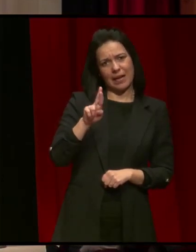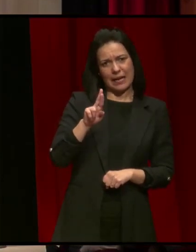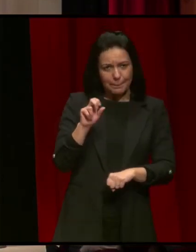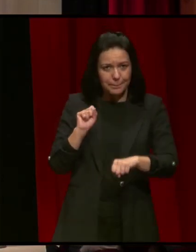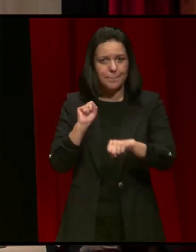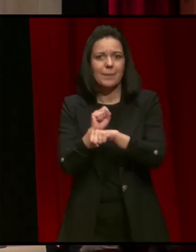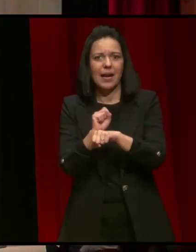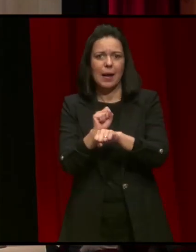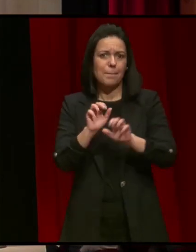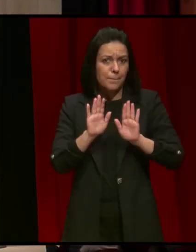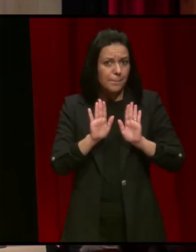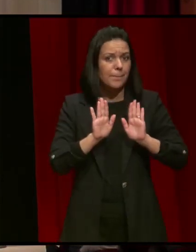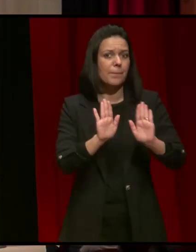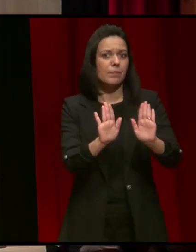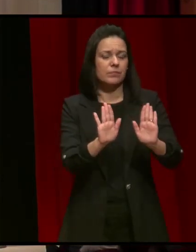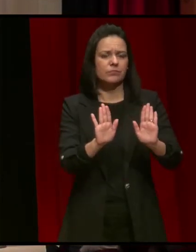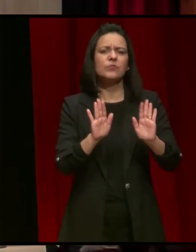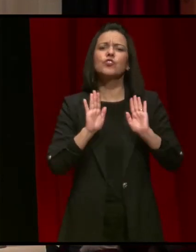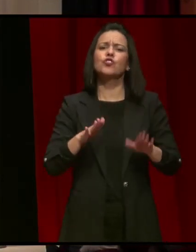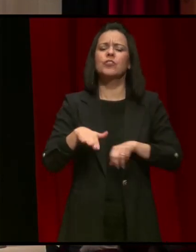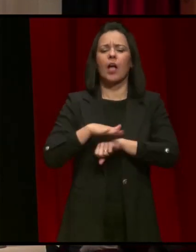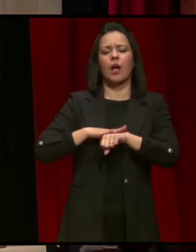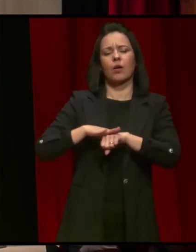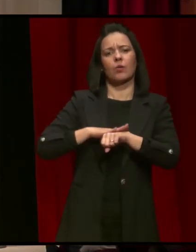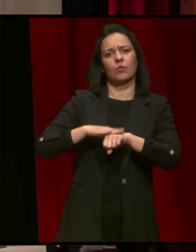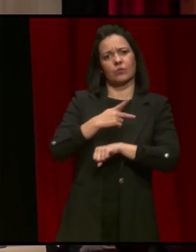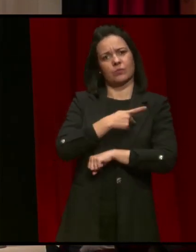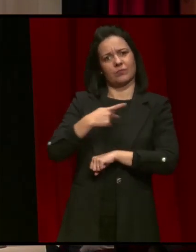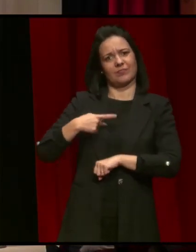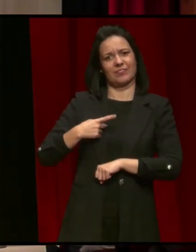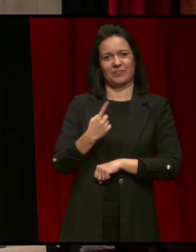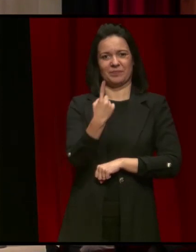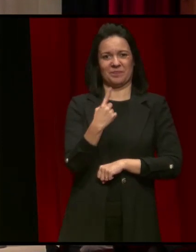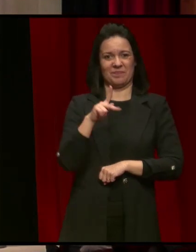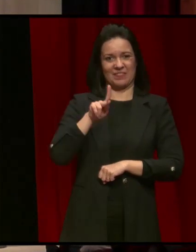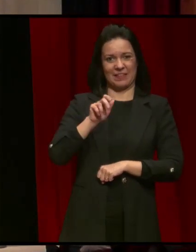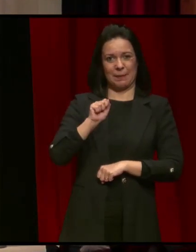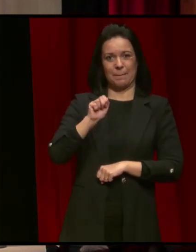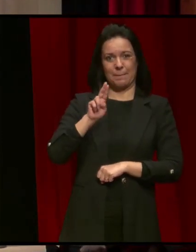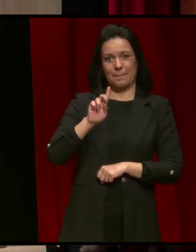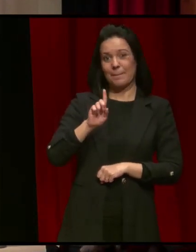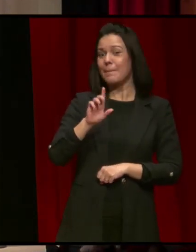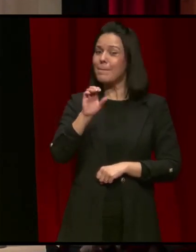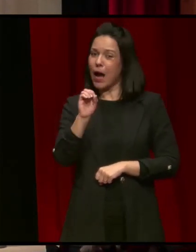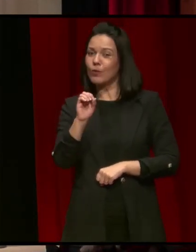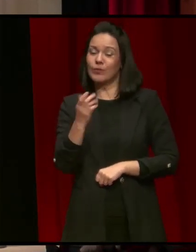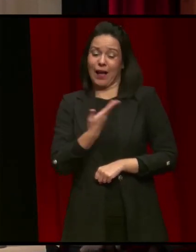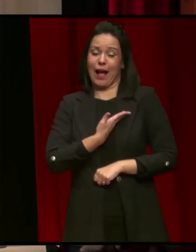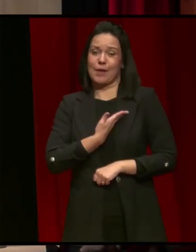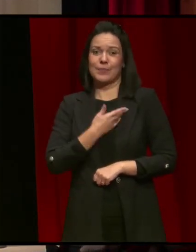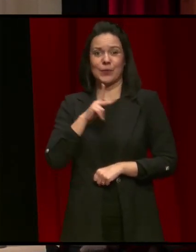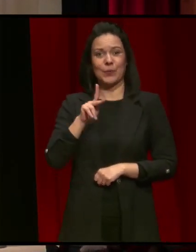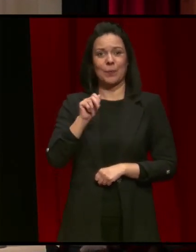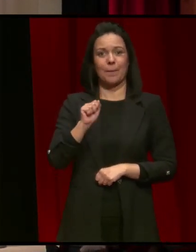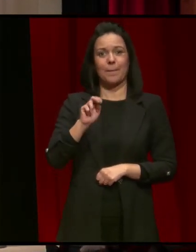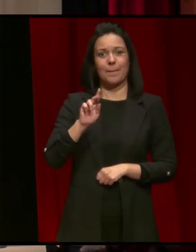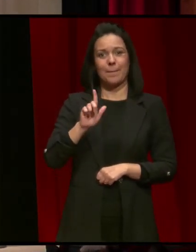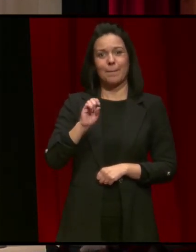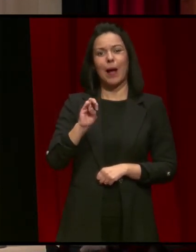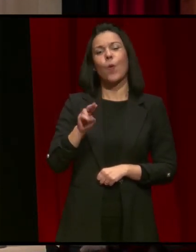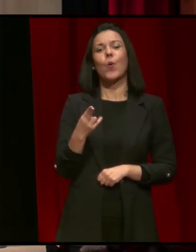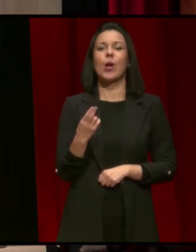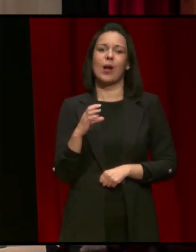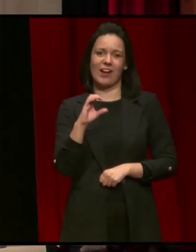coisa interessante, eu falei com o pastor Paulinho, né, o pastor Paulo, né, a gente sempre chama de Paulinho porque é amigo, né, mas o pastor Paulo Teixeira, que está